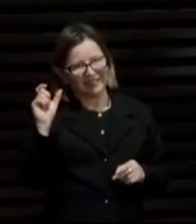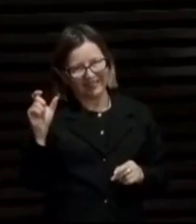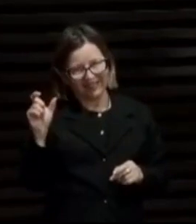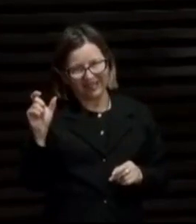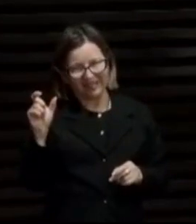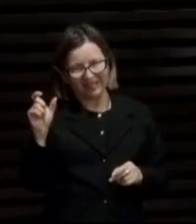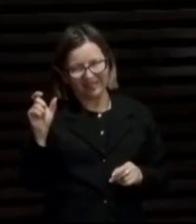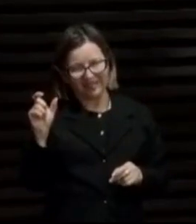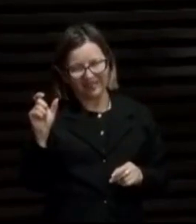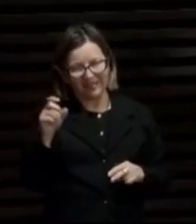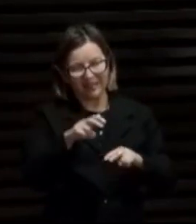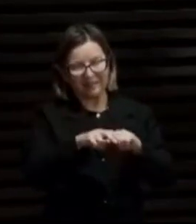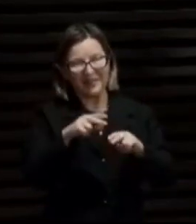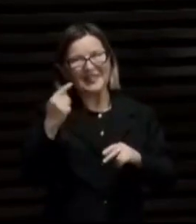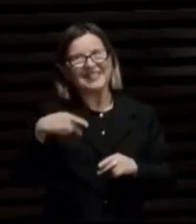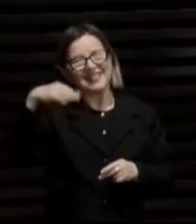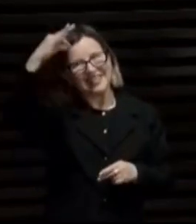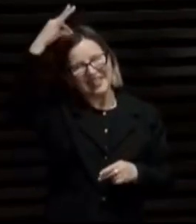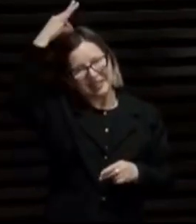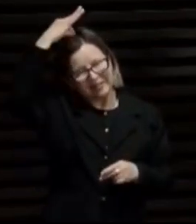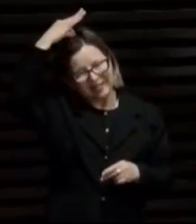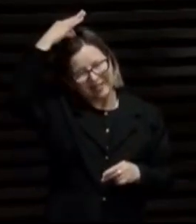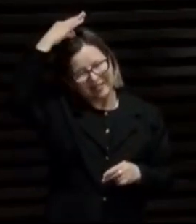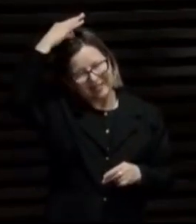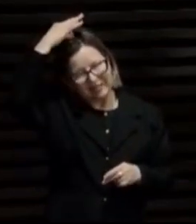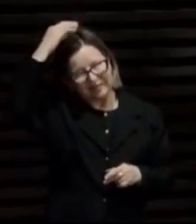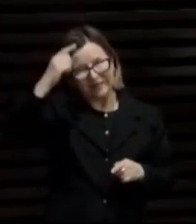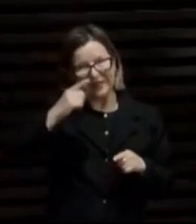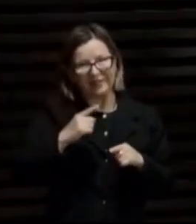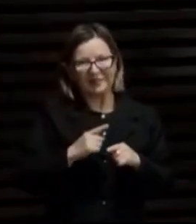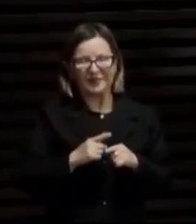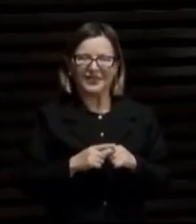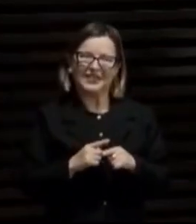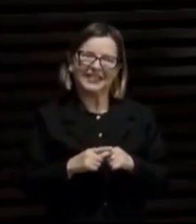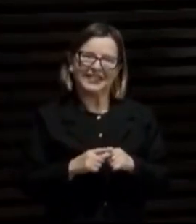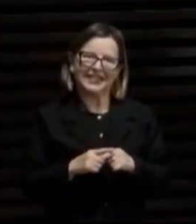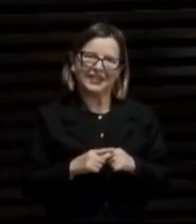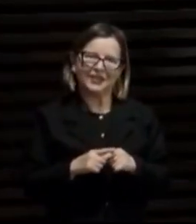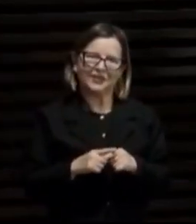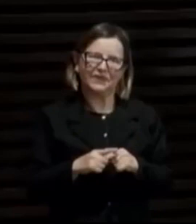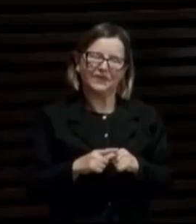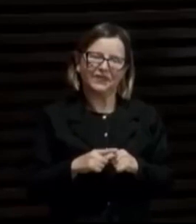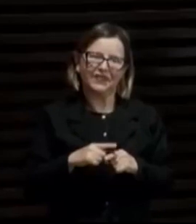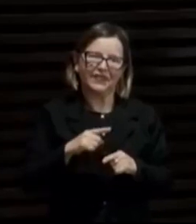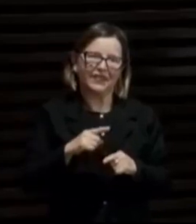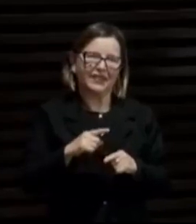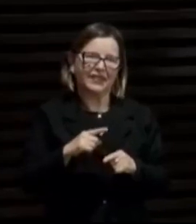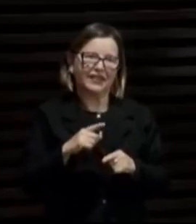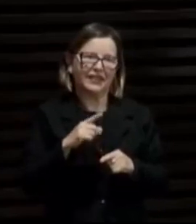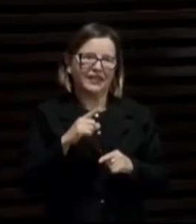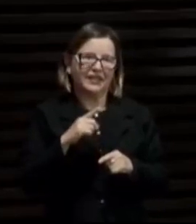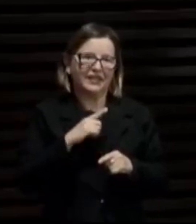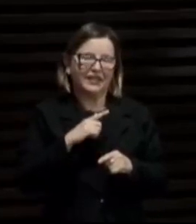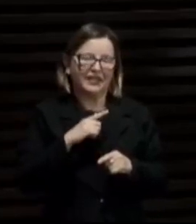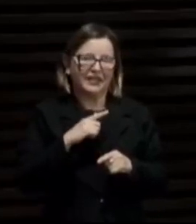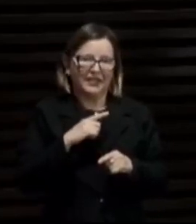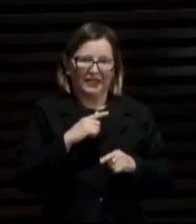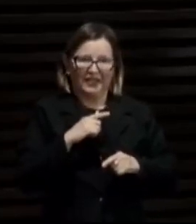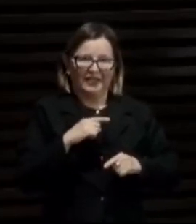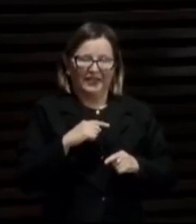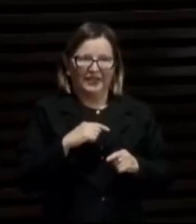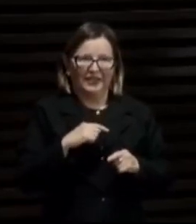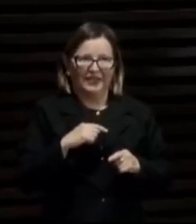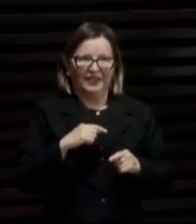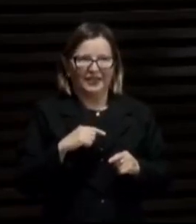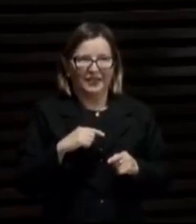e pelo seu Espírito, porque neles habita o domínio de todo o corpo do pecado